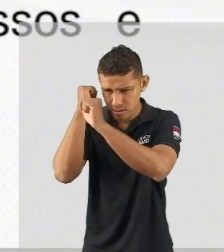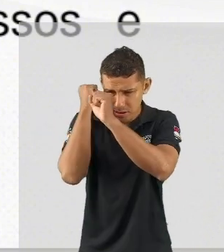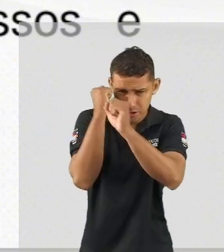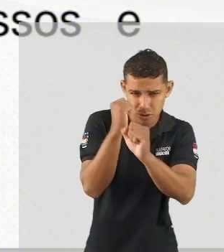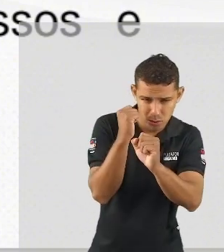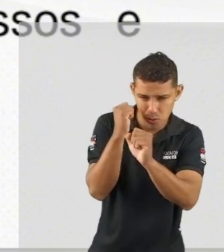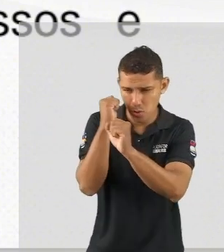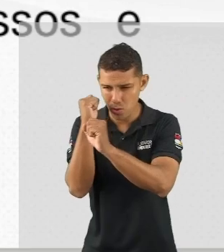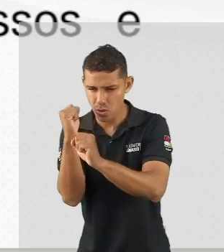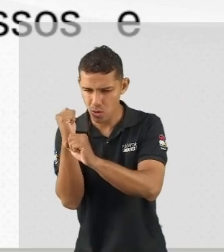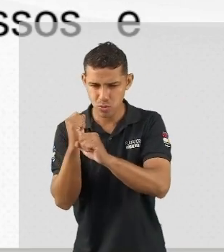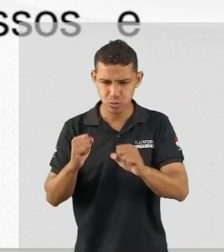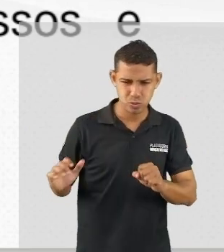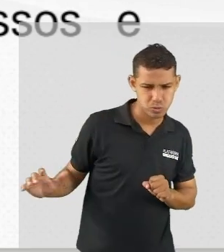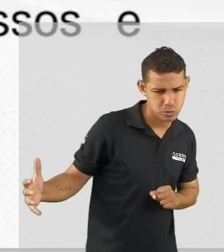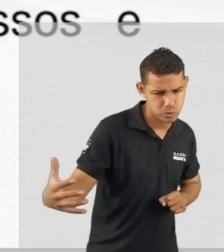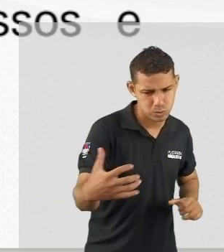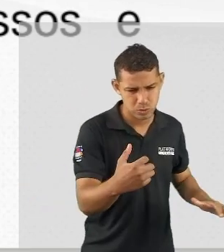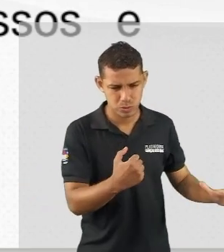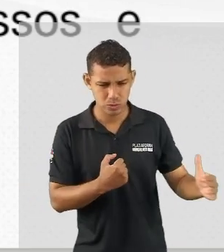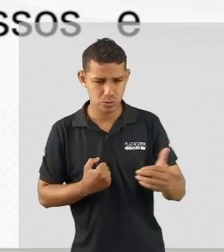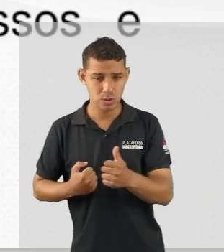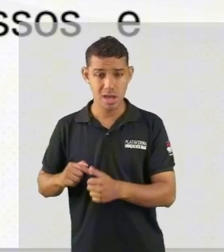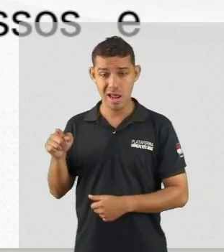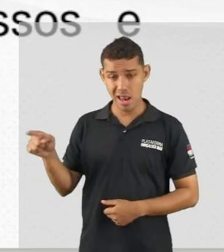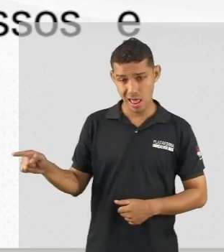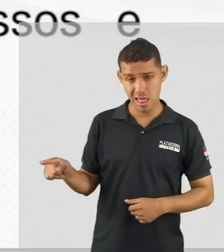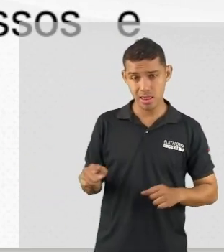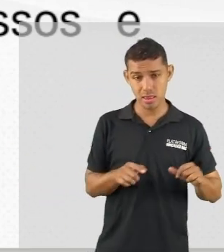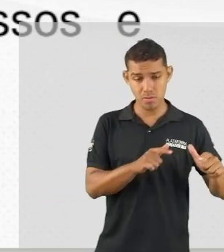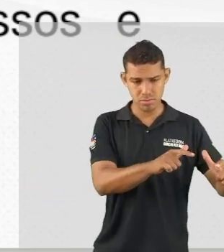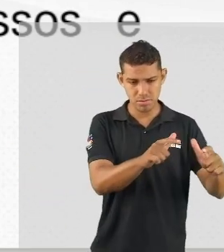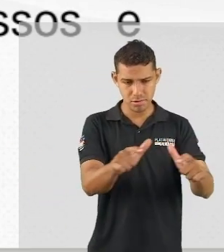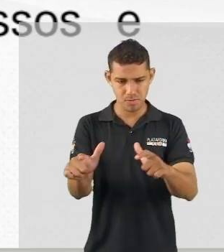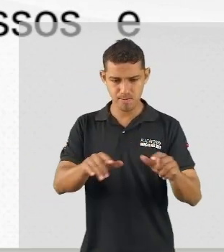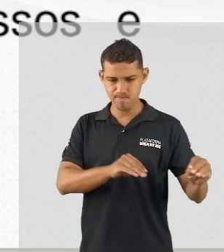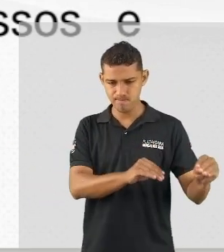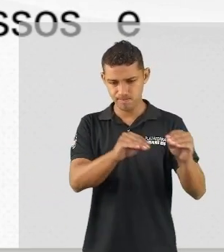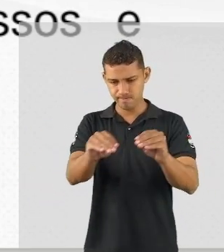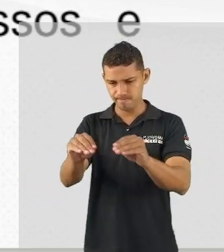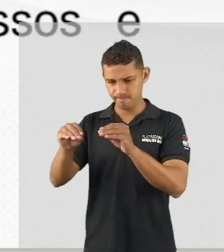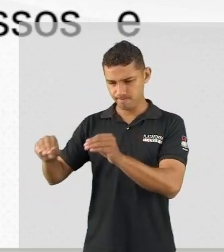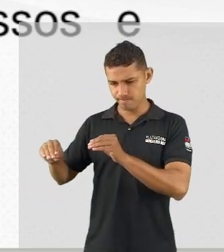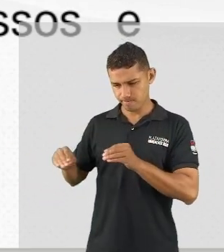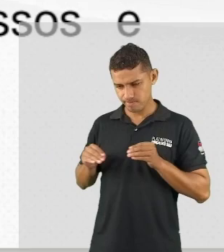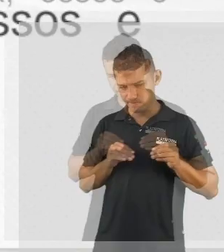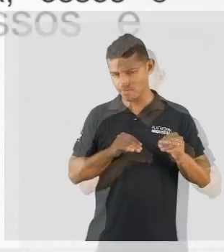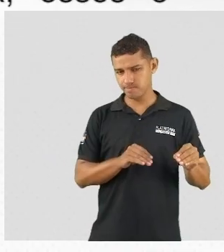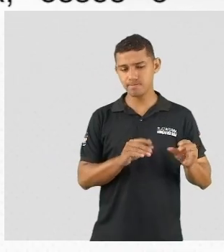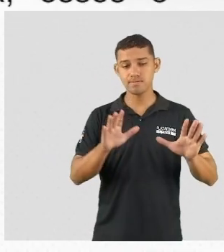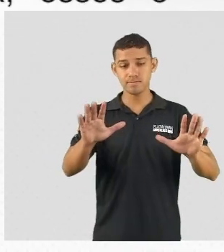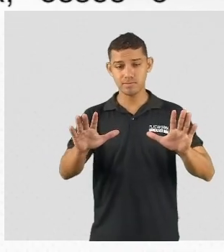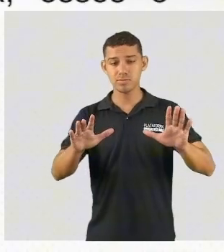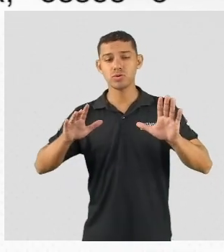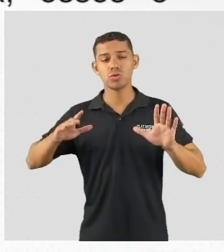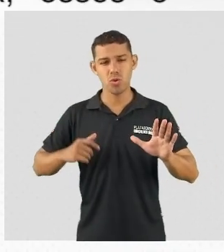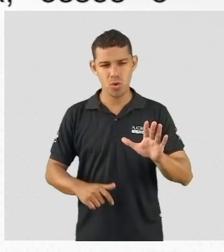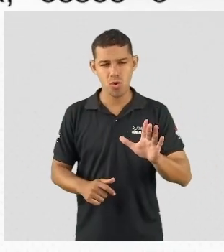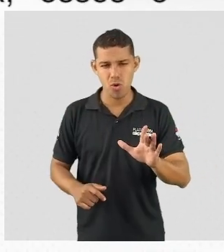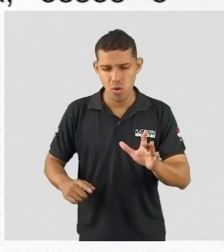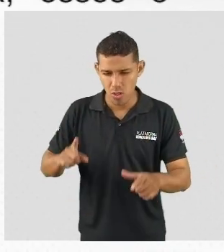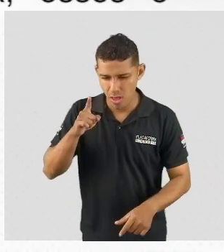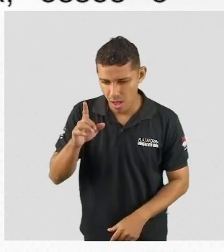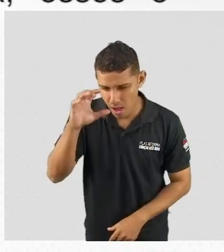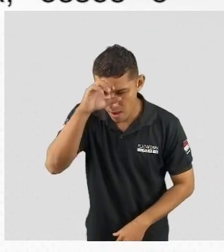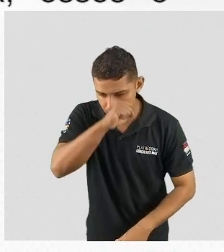nômades, dominavam já o fogo, desenvolveram a linguagem e confeccionaram ferramentas feitas de